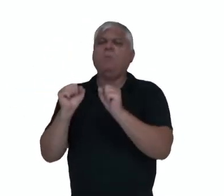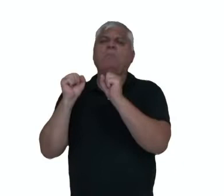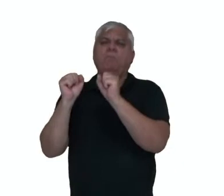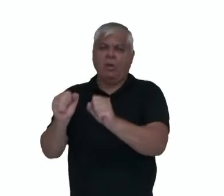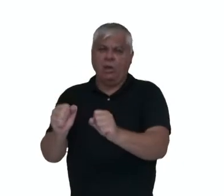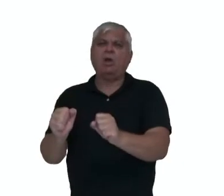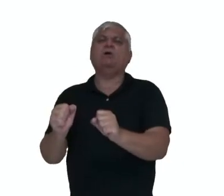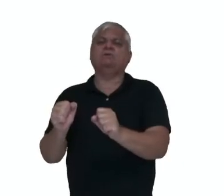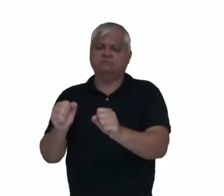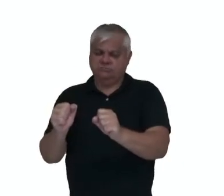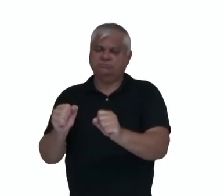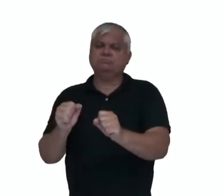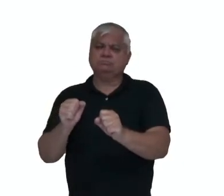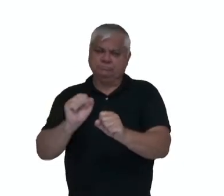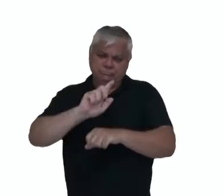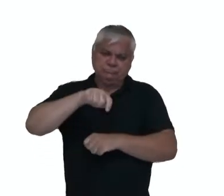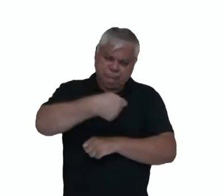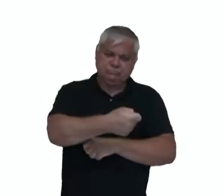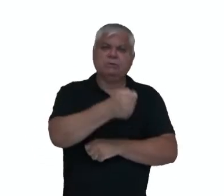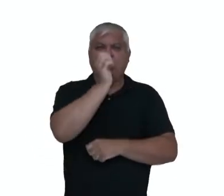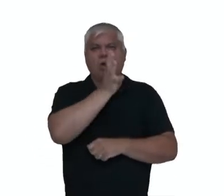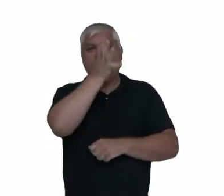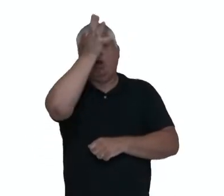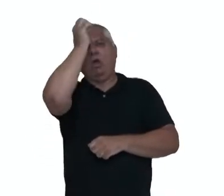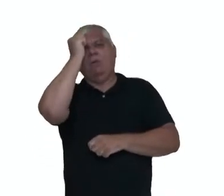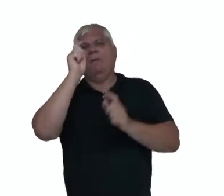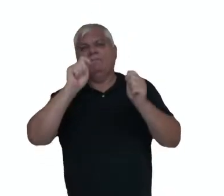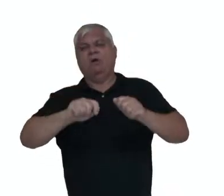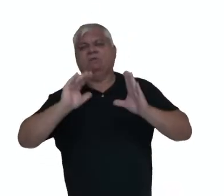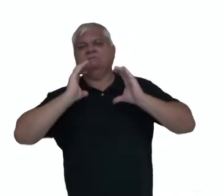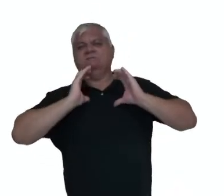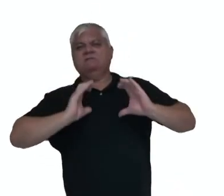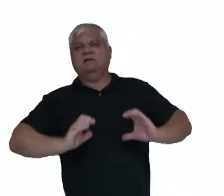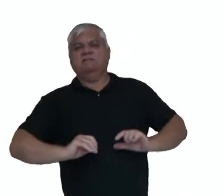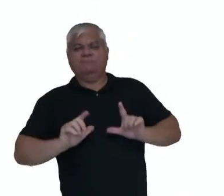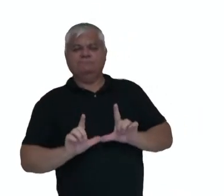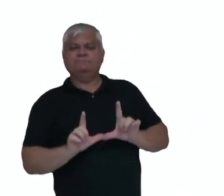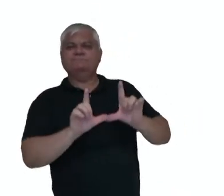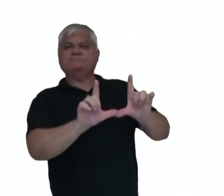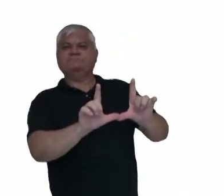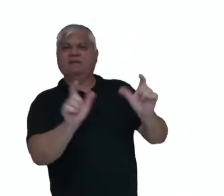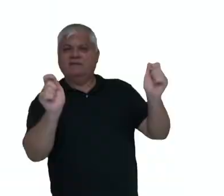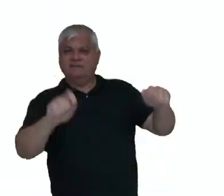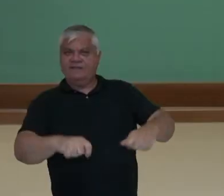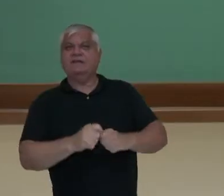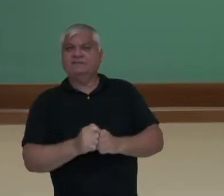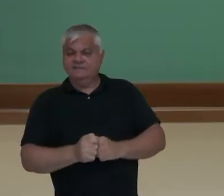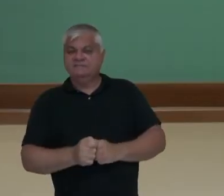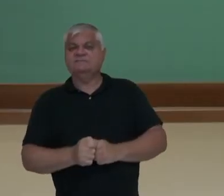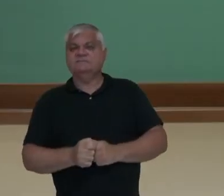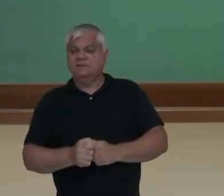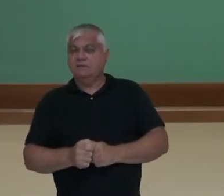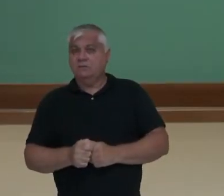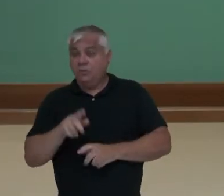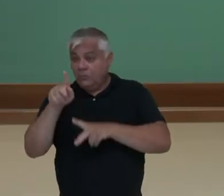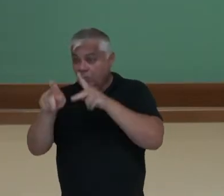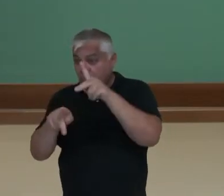fosse considerado cidadão romano, trazendo aí, né, esse processo de trazer essas pessoas,